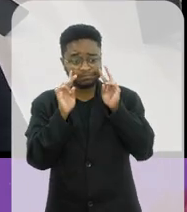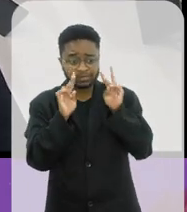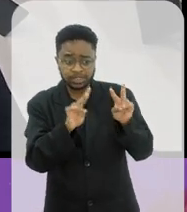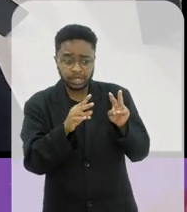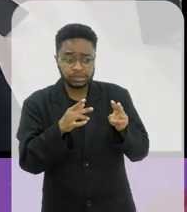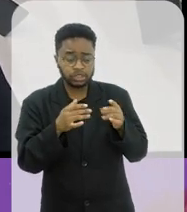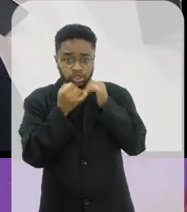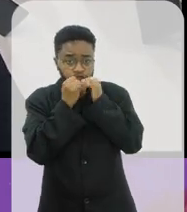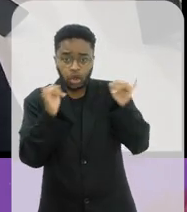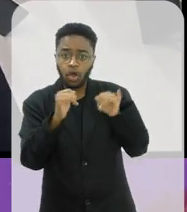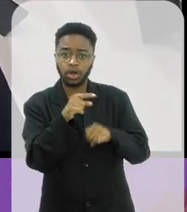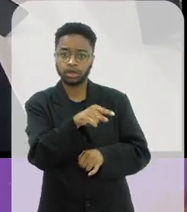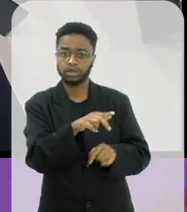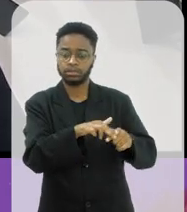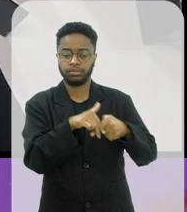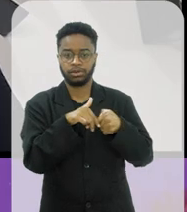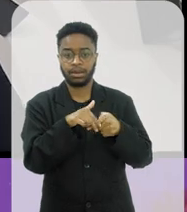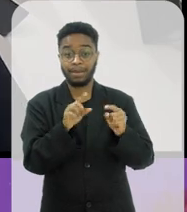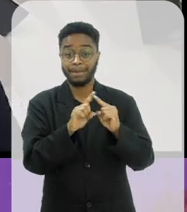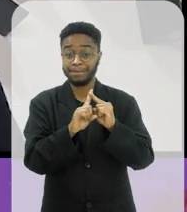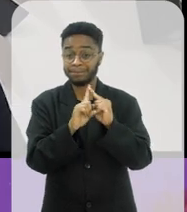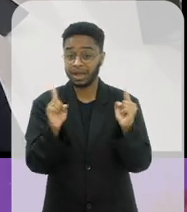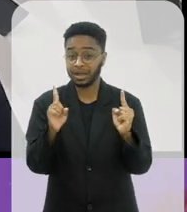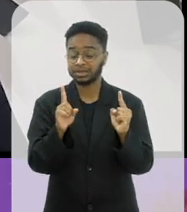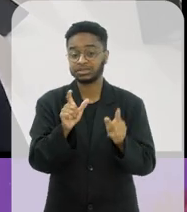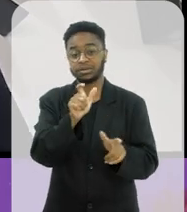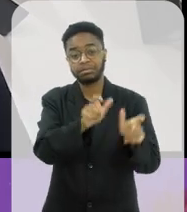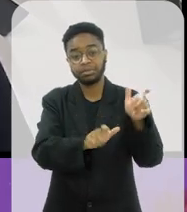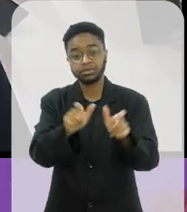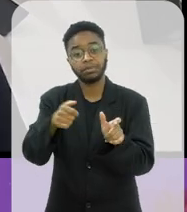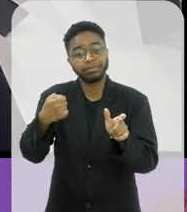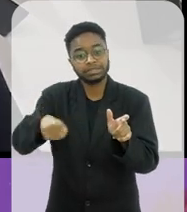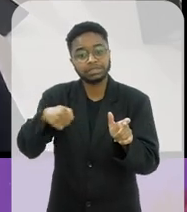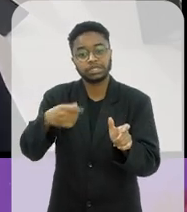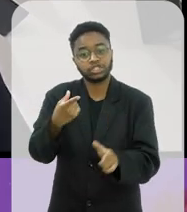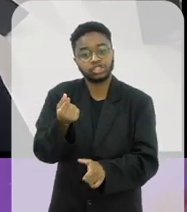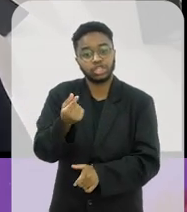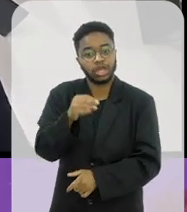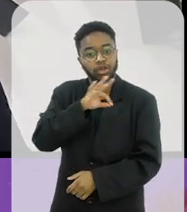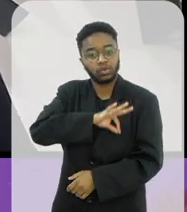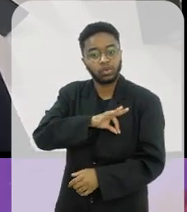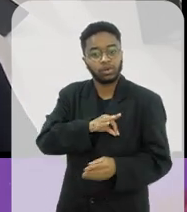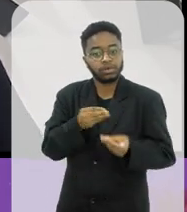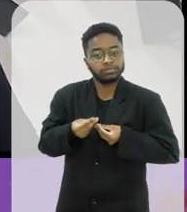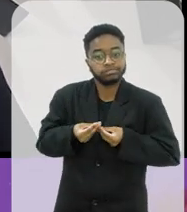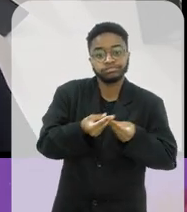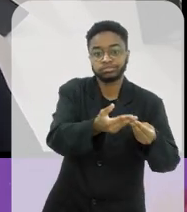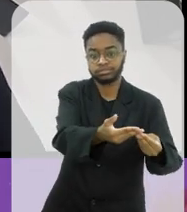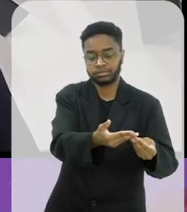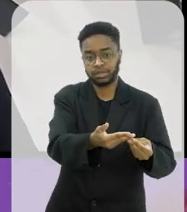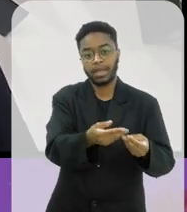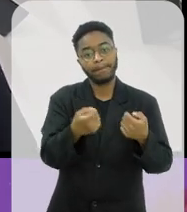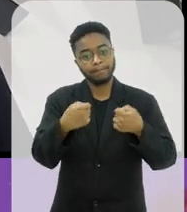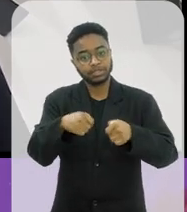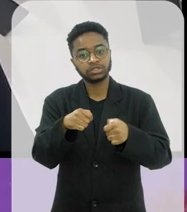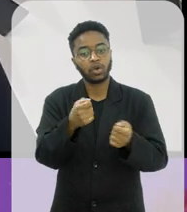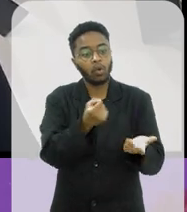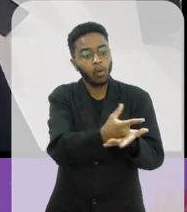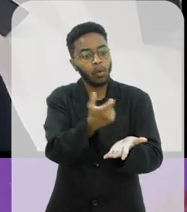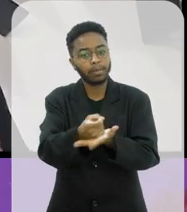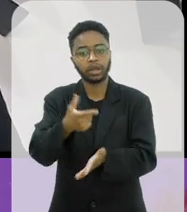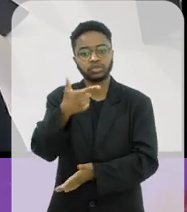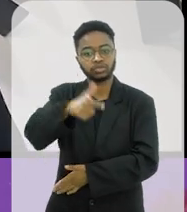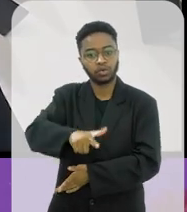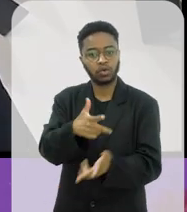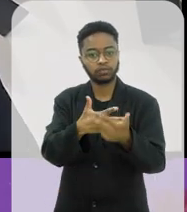estão abaladas, mas elas precisam ganhar dinheiro, elas precisam recuperar bens,